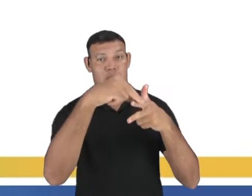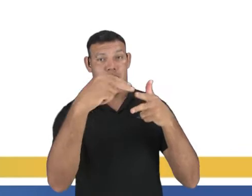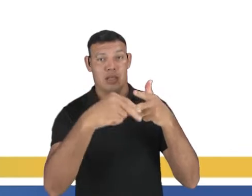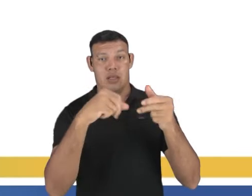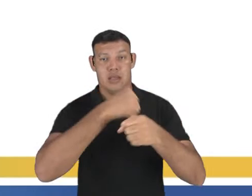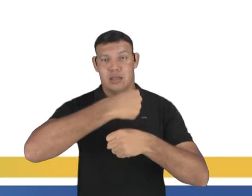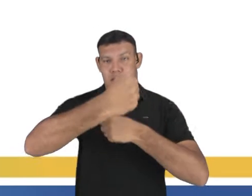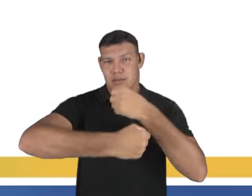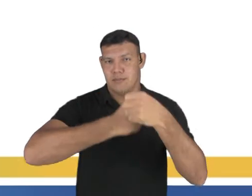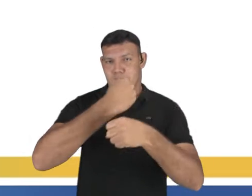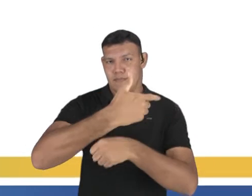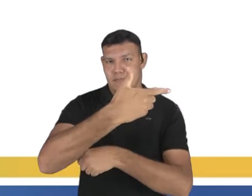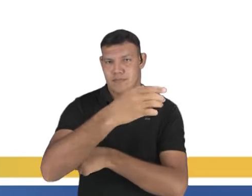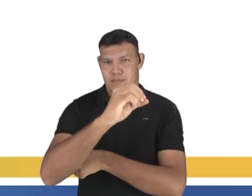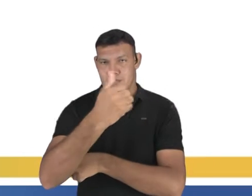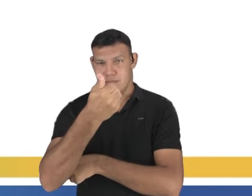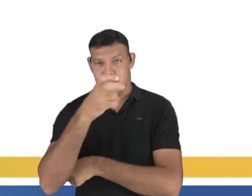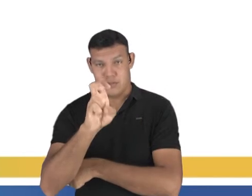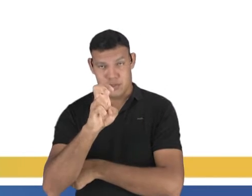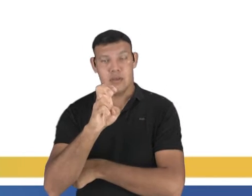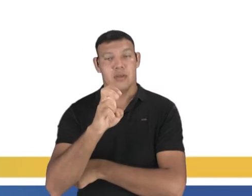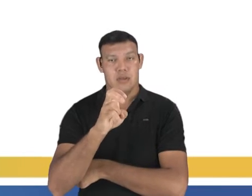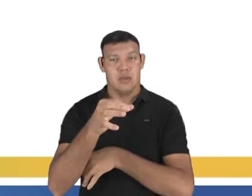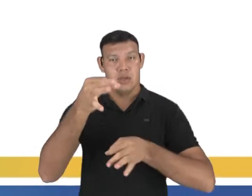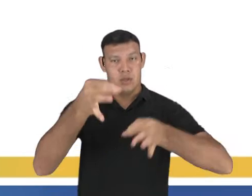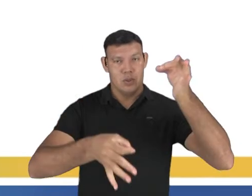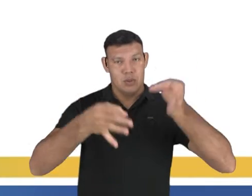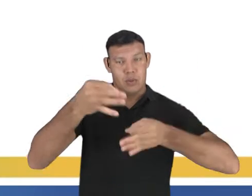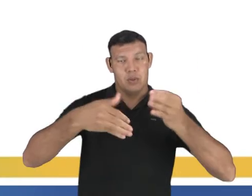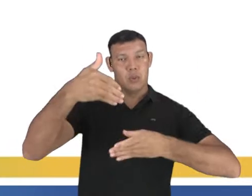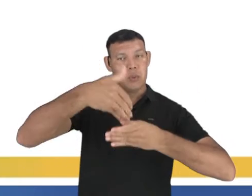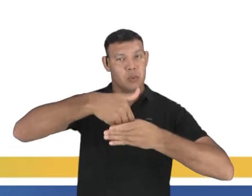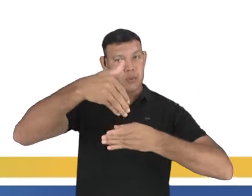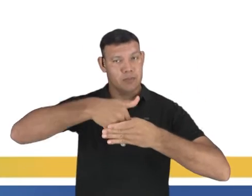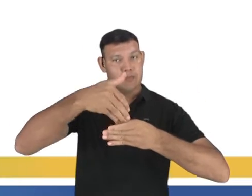2015. A Justiça Eleitoral foi criada em